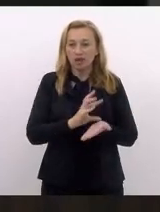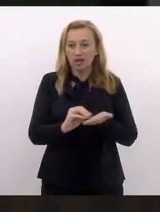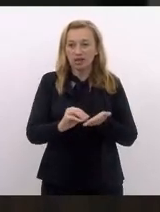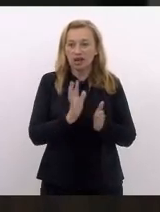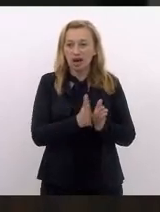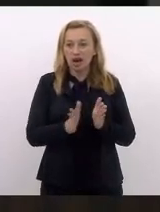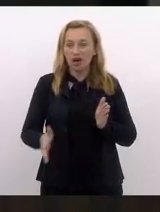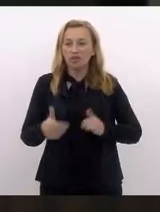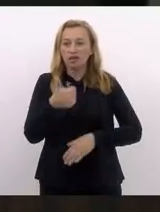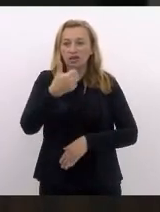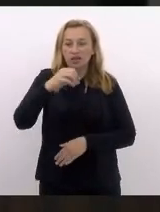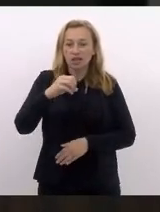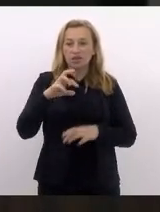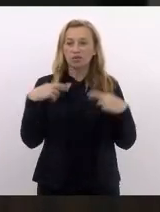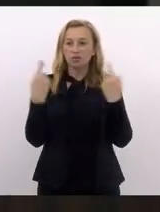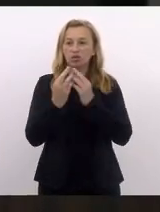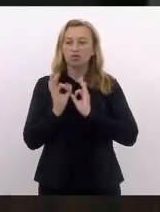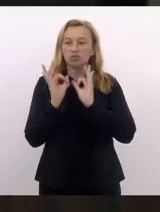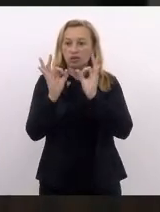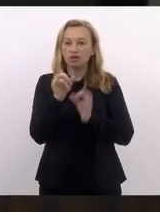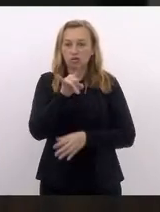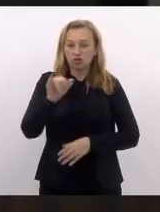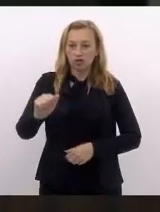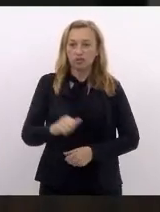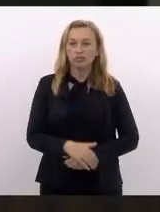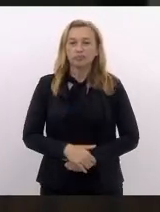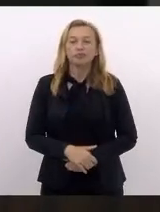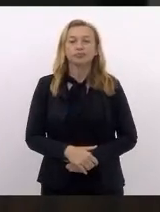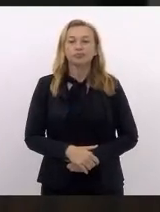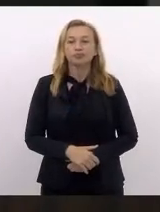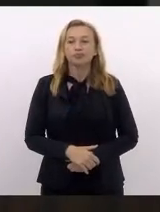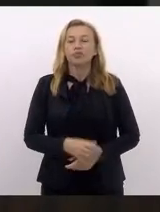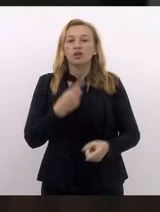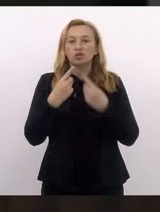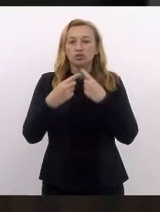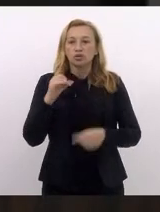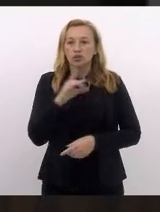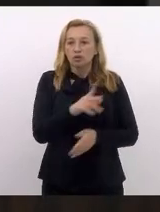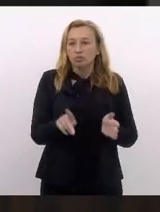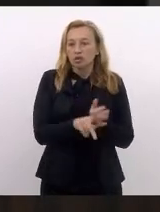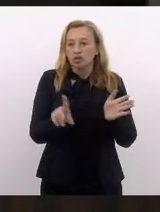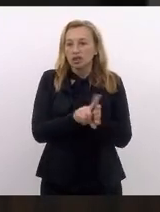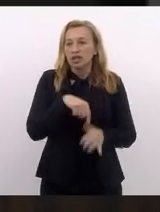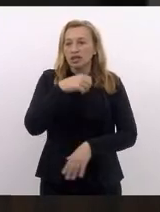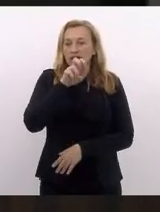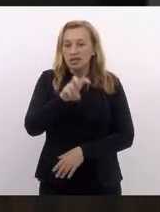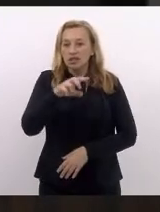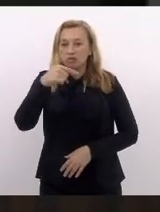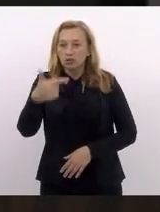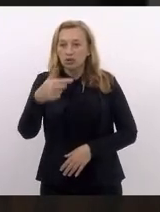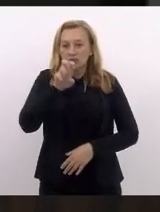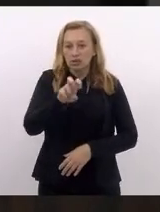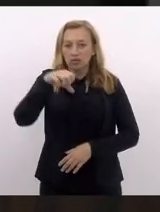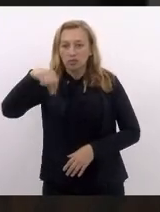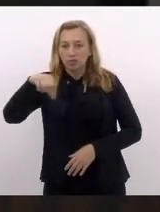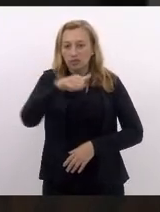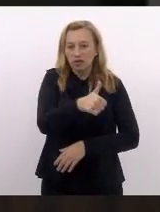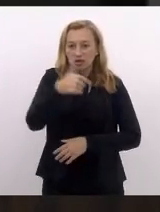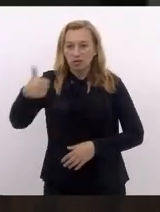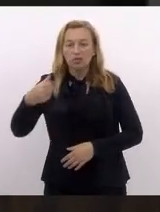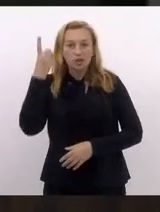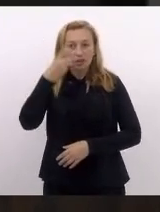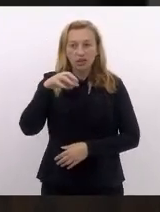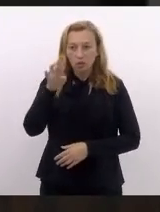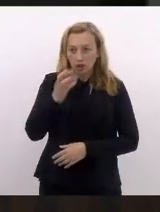ata possa ser a ordem da décima sessão ordinária do dia em regime de urgência discussão de um projeto de lei 5259 d21dr